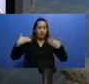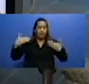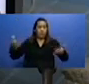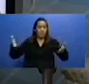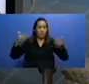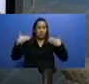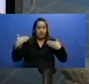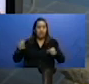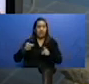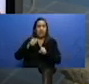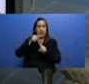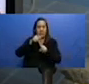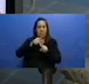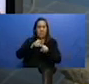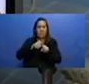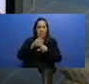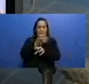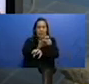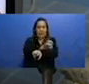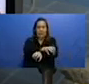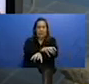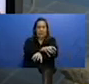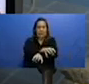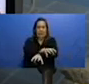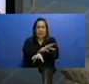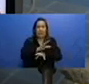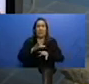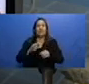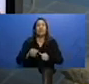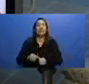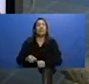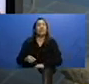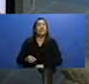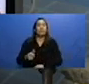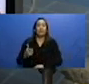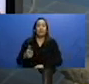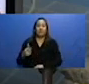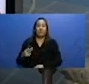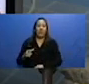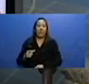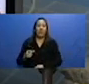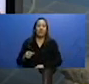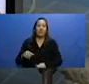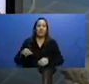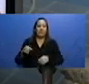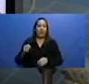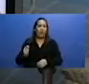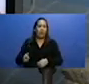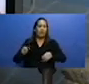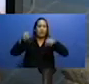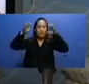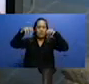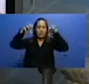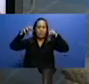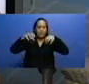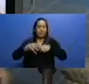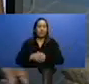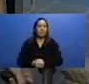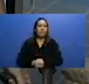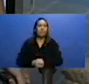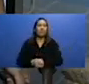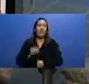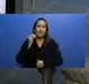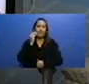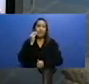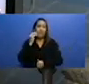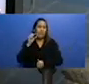ele não é um mês seco com pouca chuva, então por isso a resposta será improvável. É impossível? Não, pode